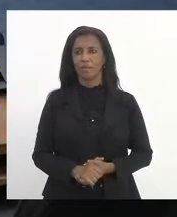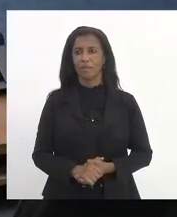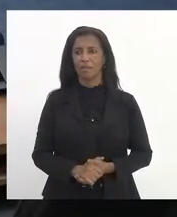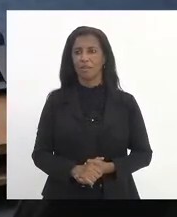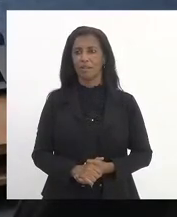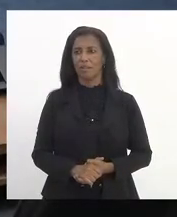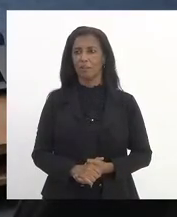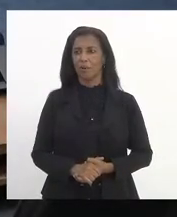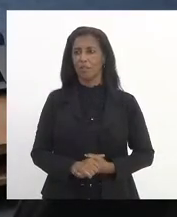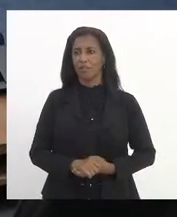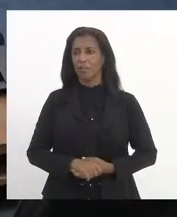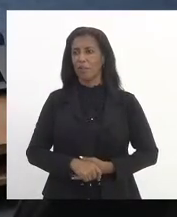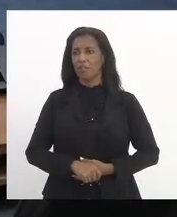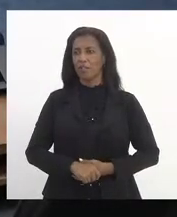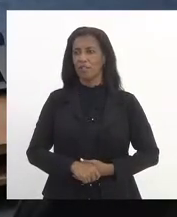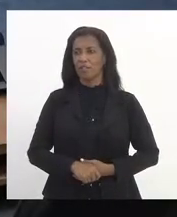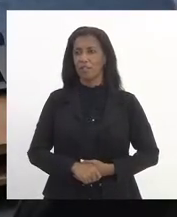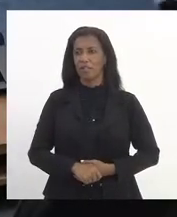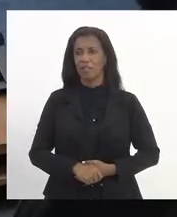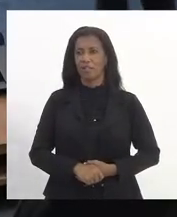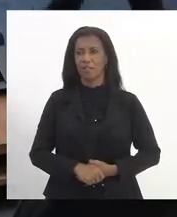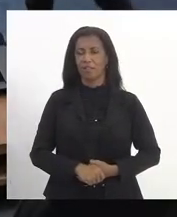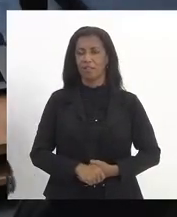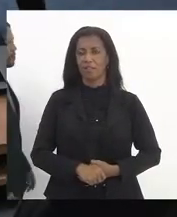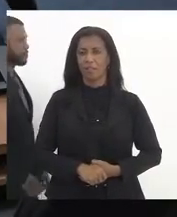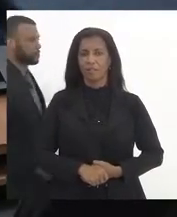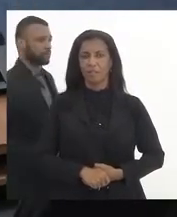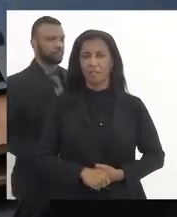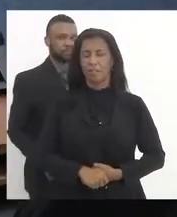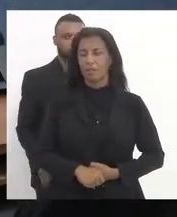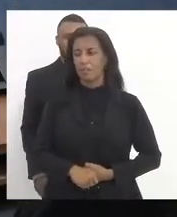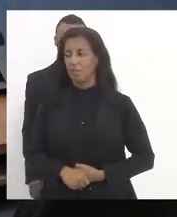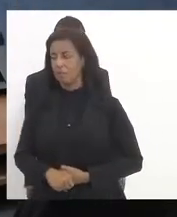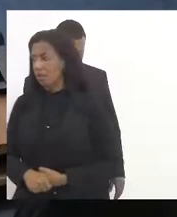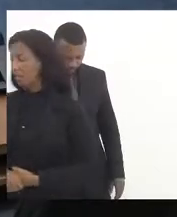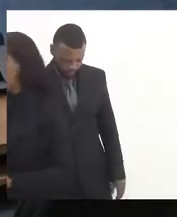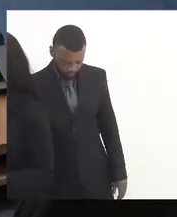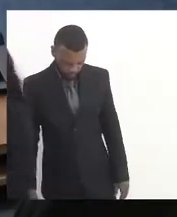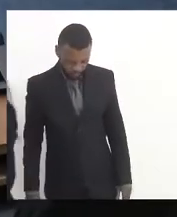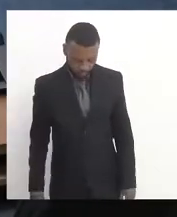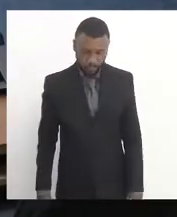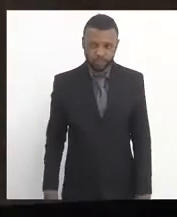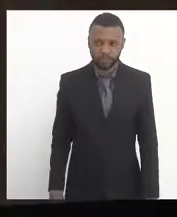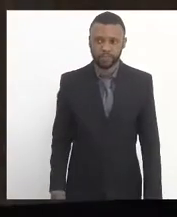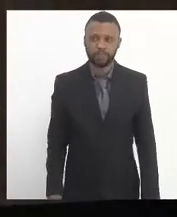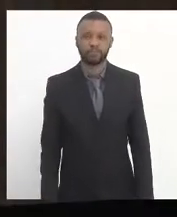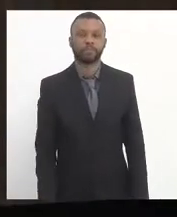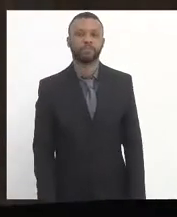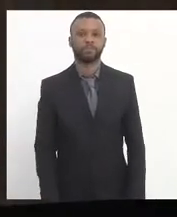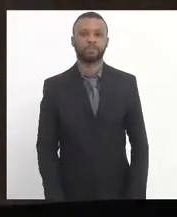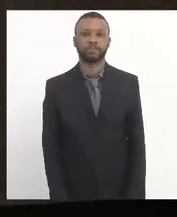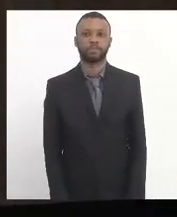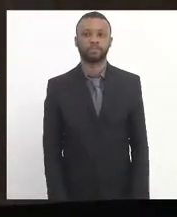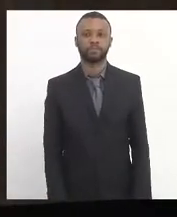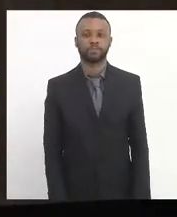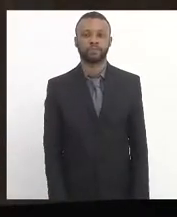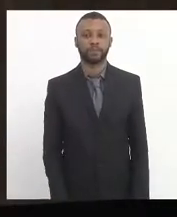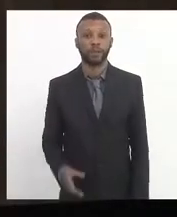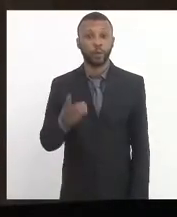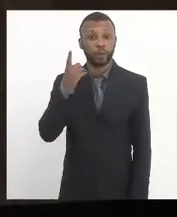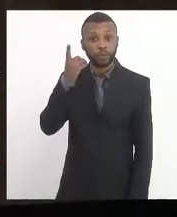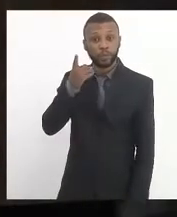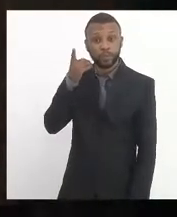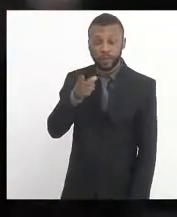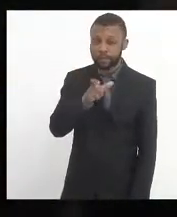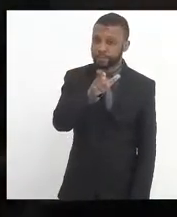bem rápido, de agradecer a intervenção do presidente da Alerj, do deputado Luiz Paulo, da deputada Marta Rocha,